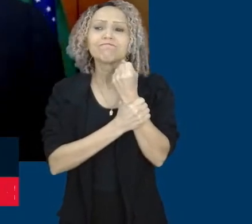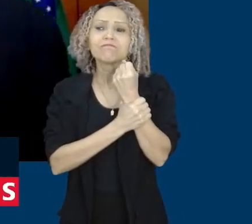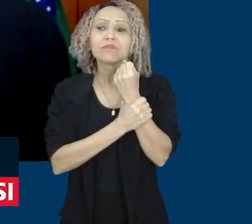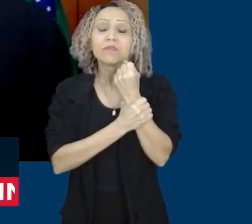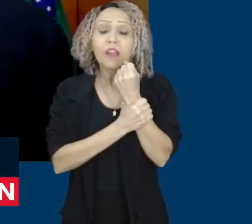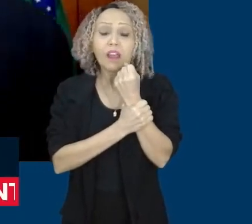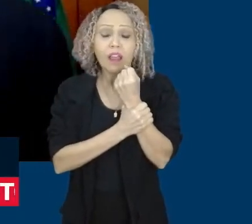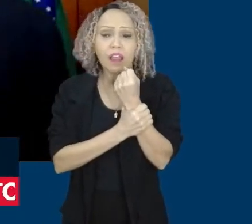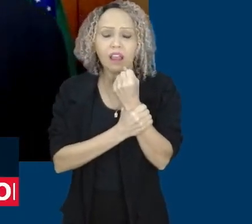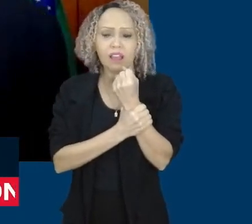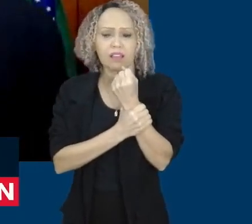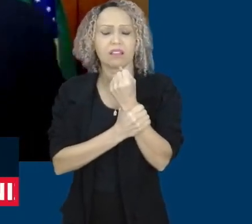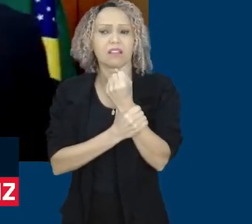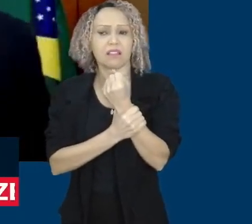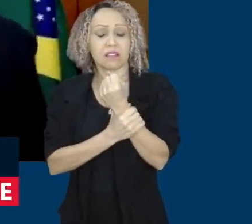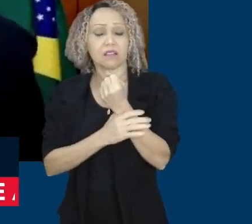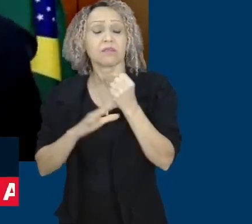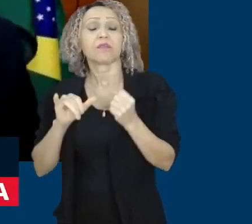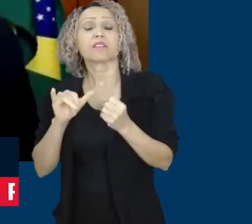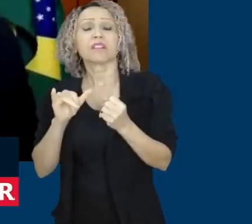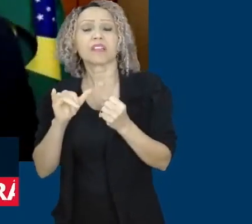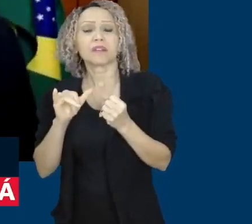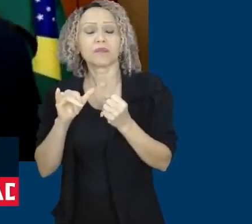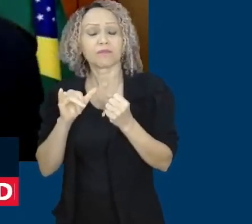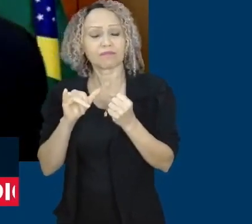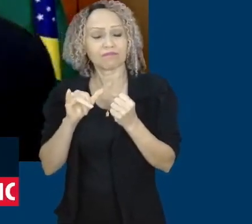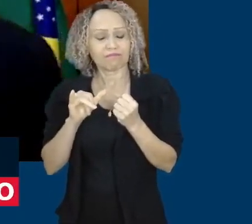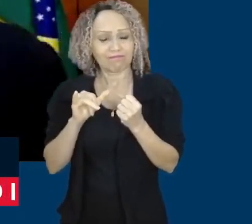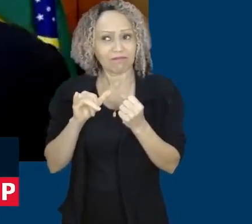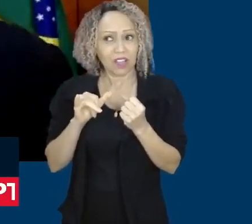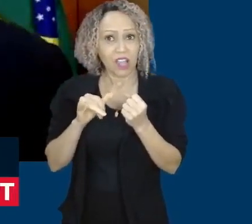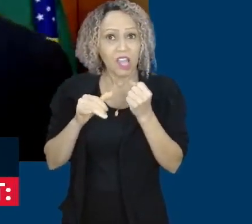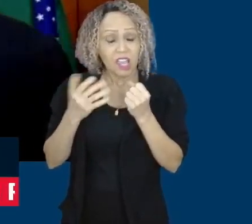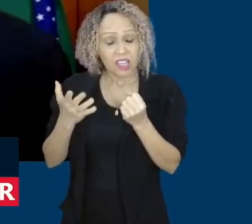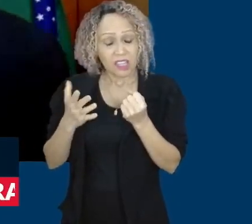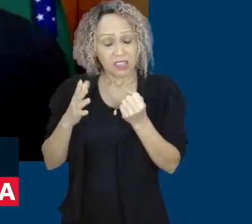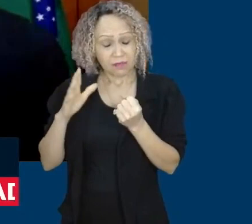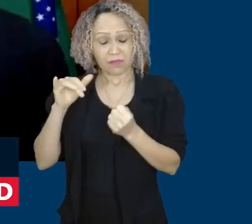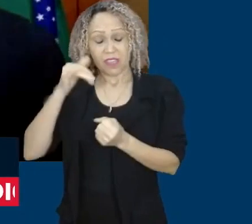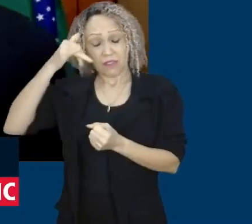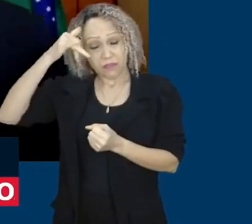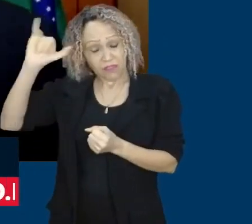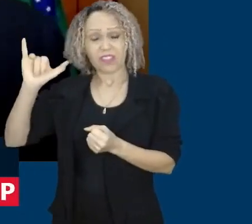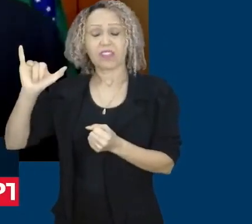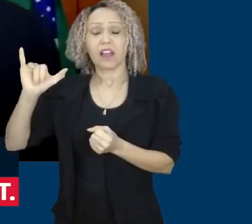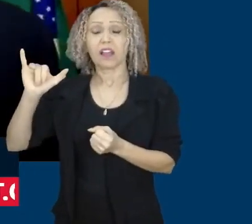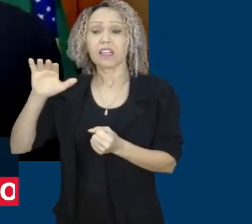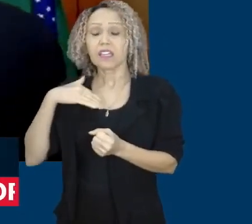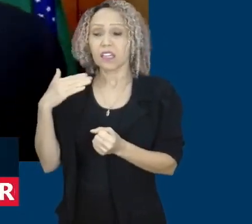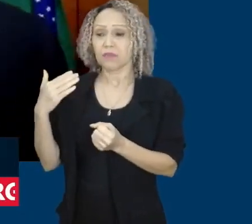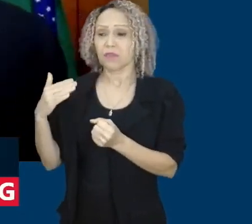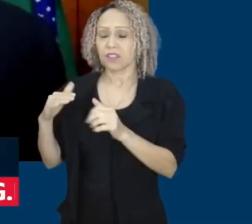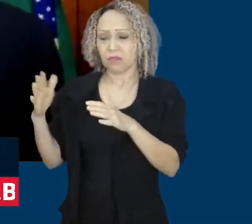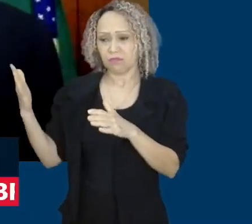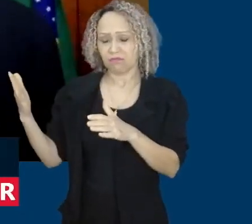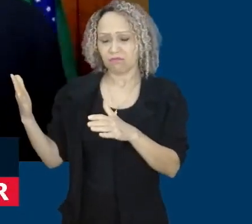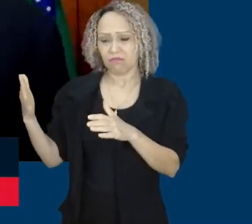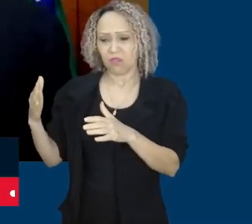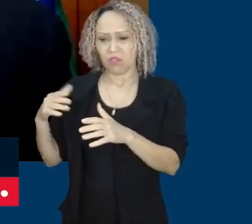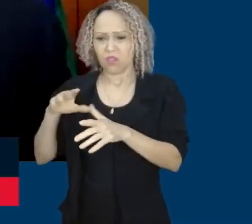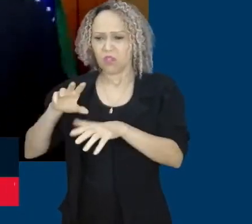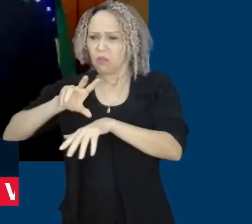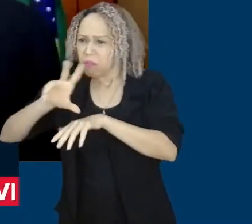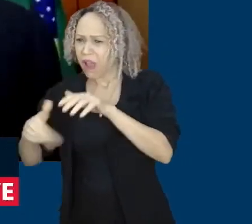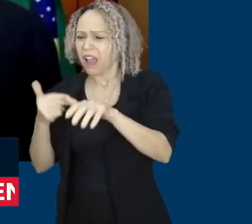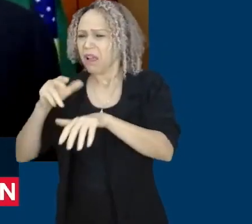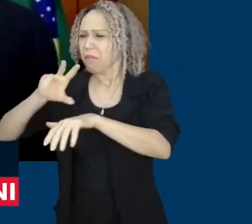a não escalada autoritária do governo Bolsonaro. E, ao mesmo tempo, esse conjunto de denúncias também